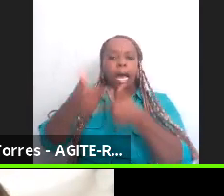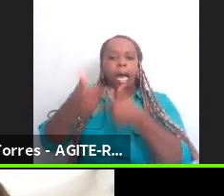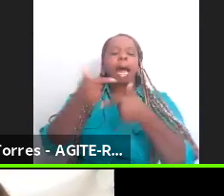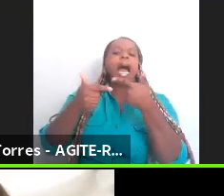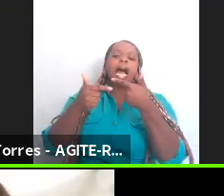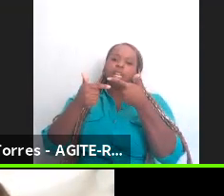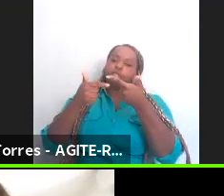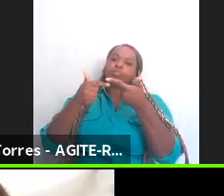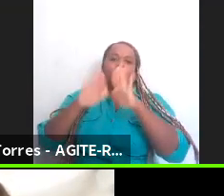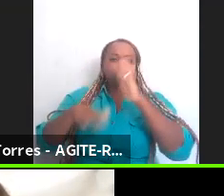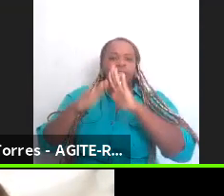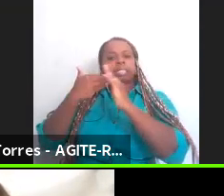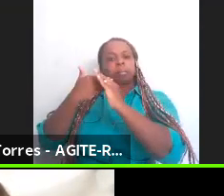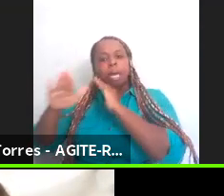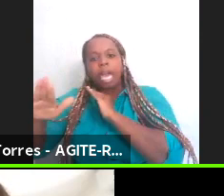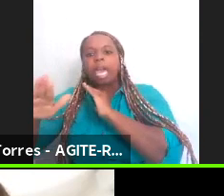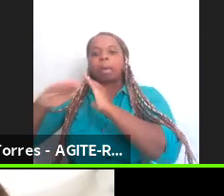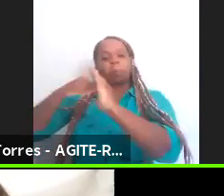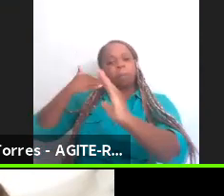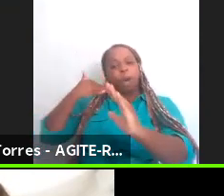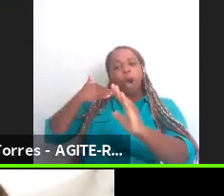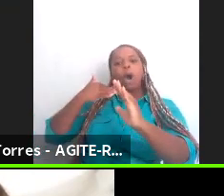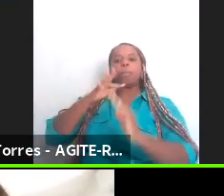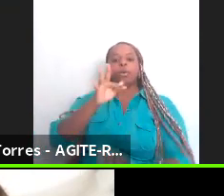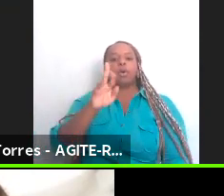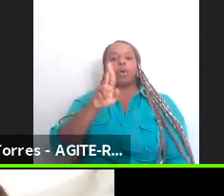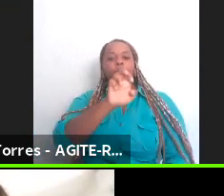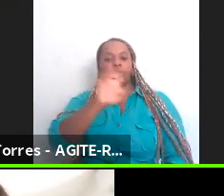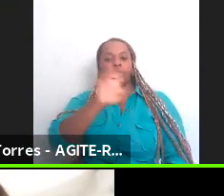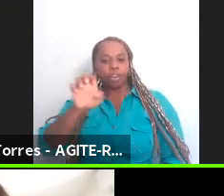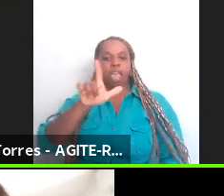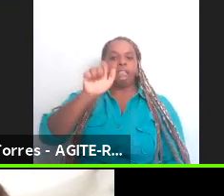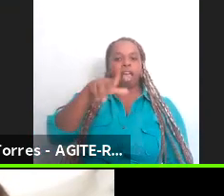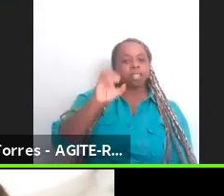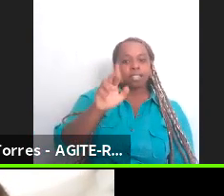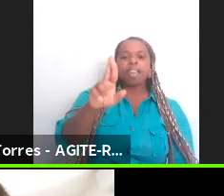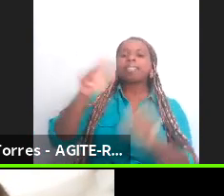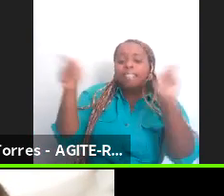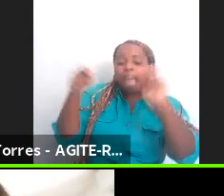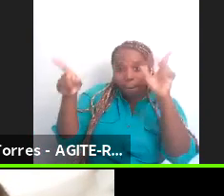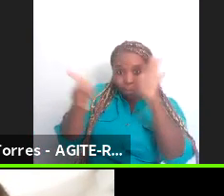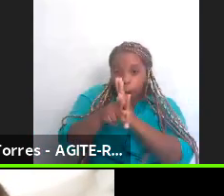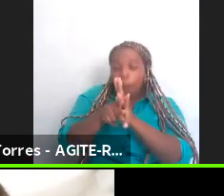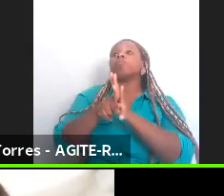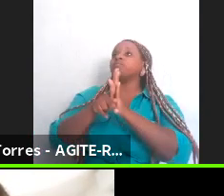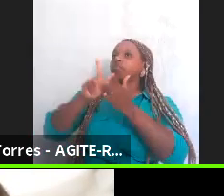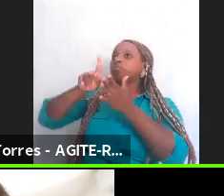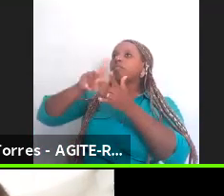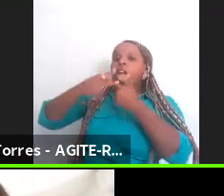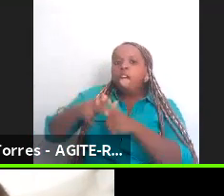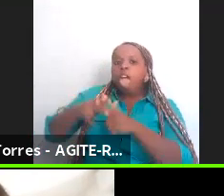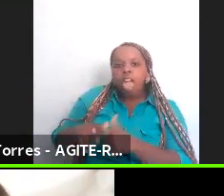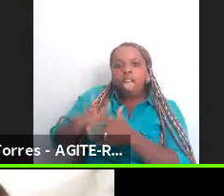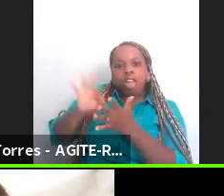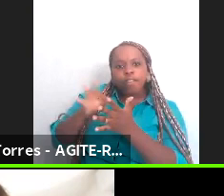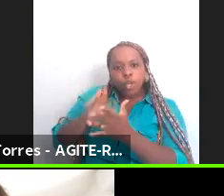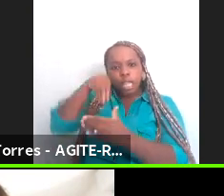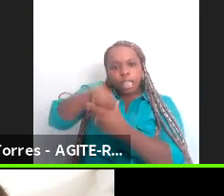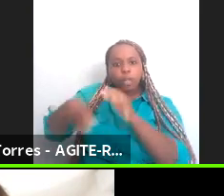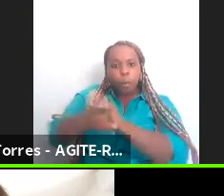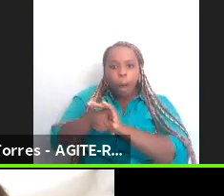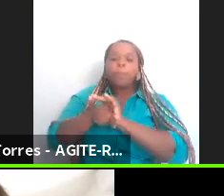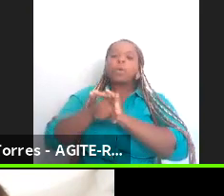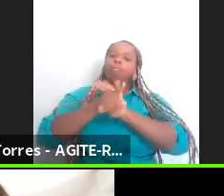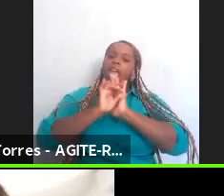e-mail para conseguir alguma revisão em editoras? Tem como sermos revisoras exclusivamente de editoras? Como você faz